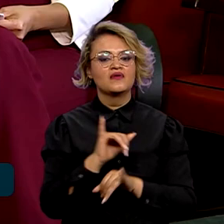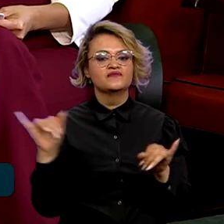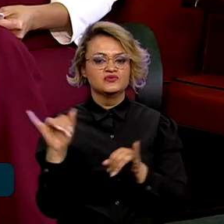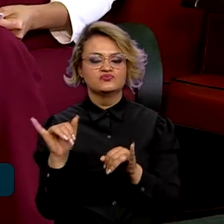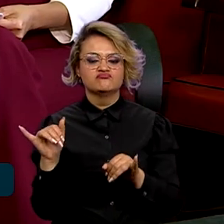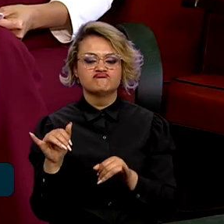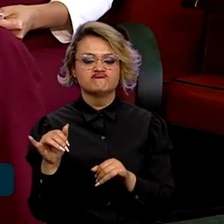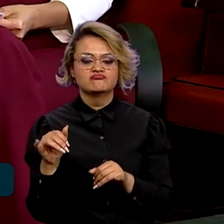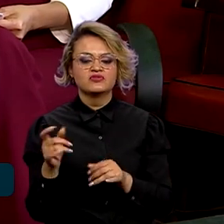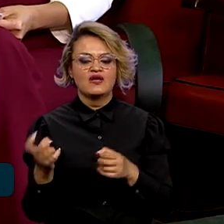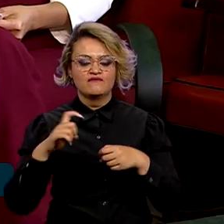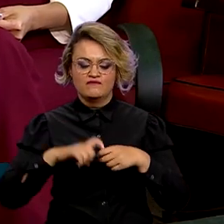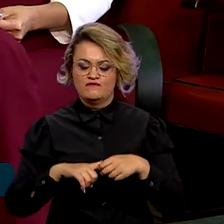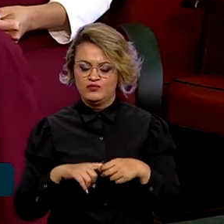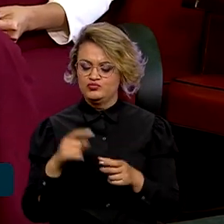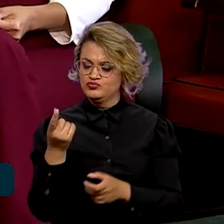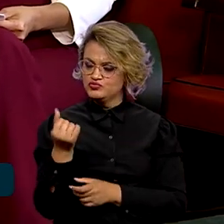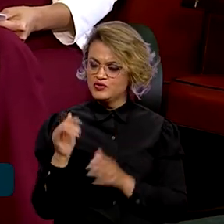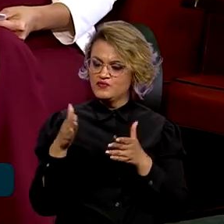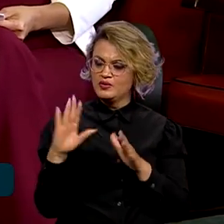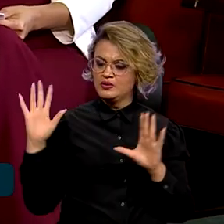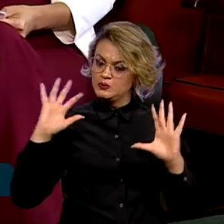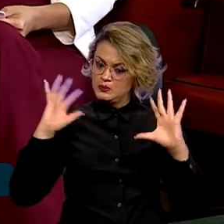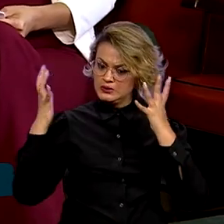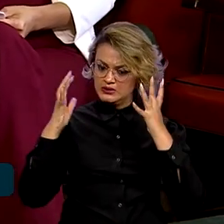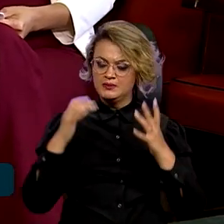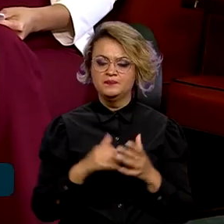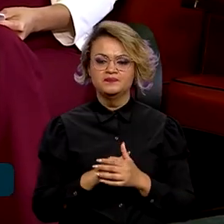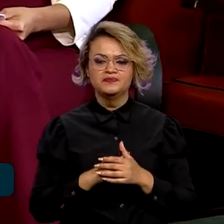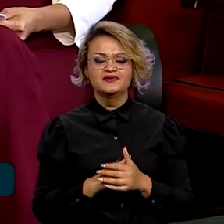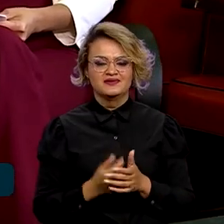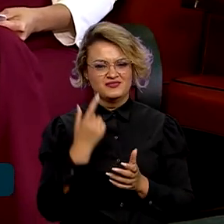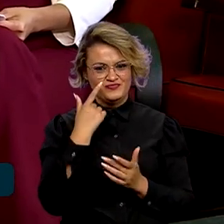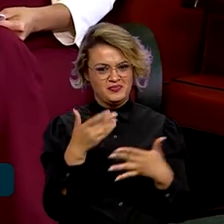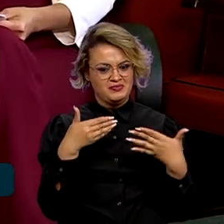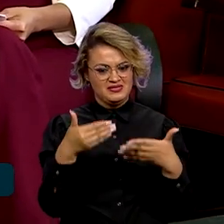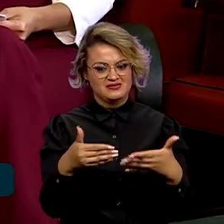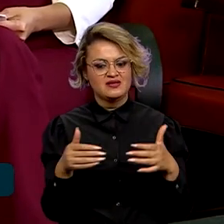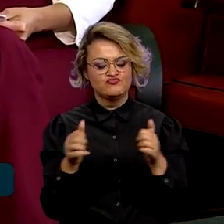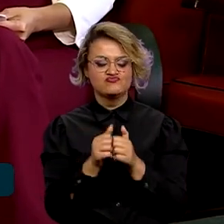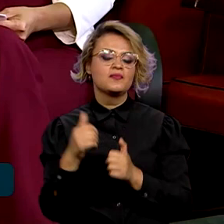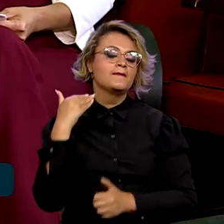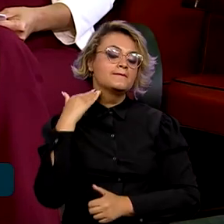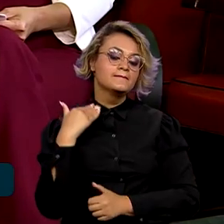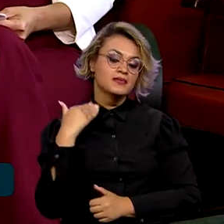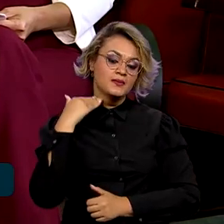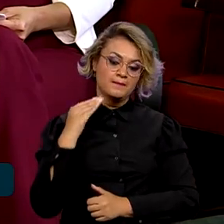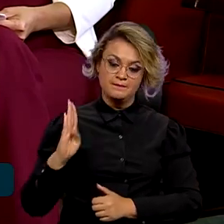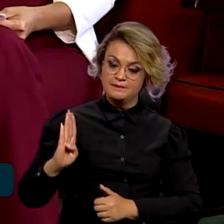de captação para o Fundo Clima, A gente viu aí que o Ministério, junto com o BNDES,